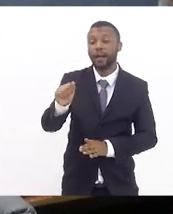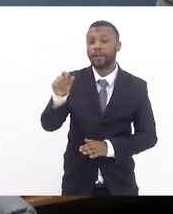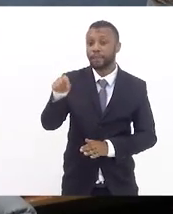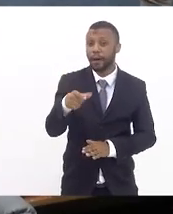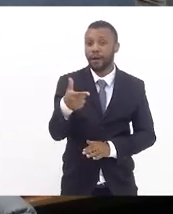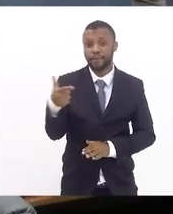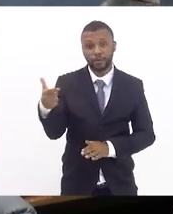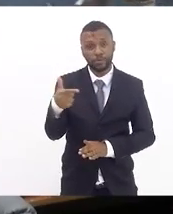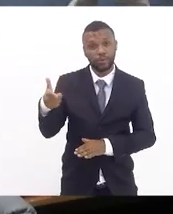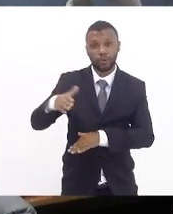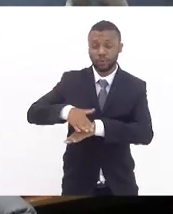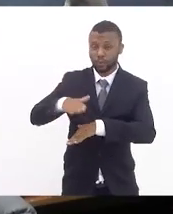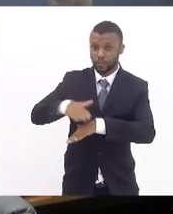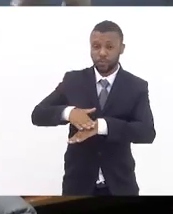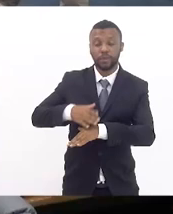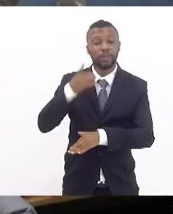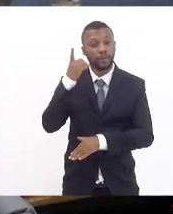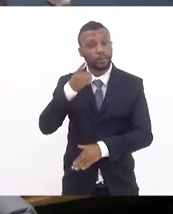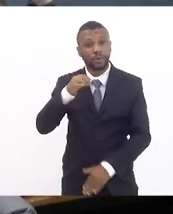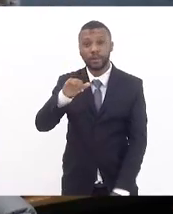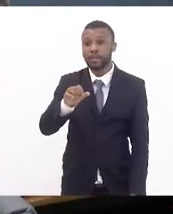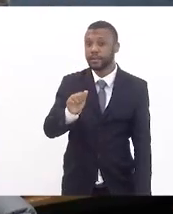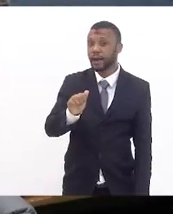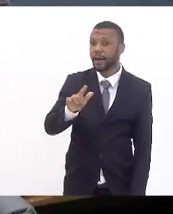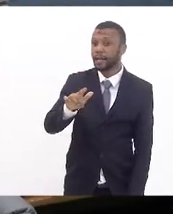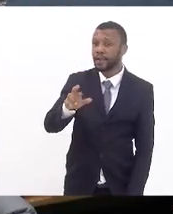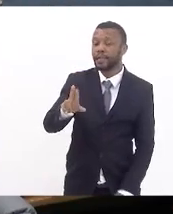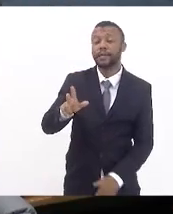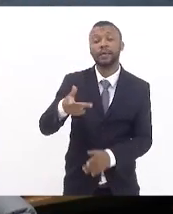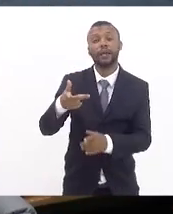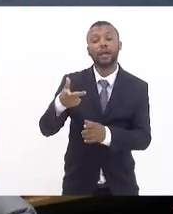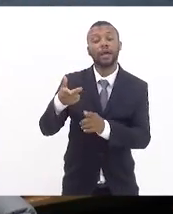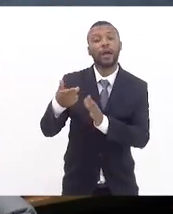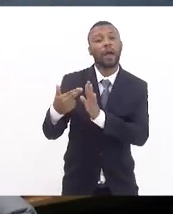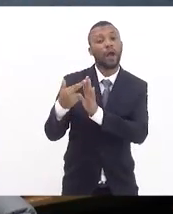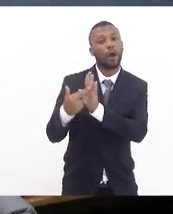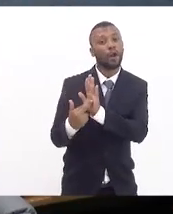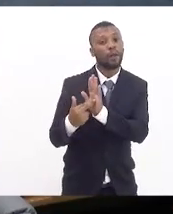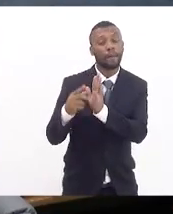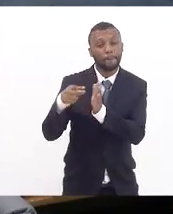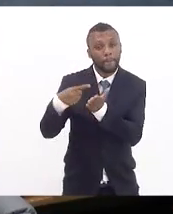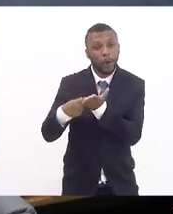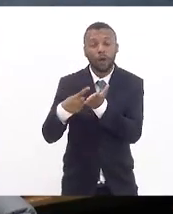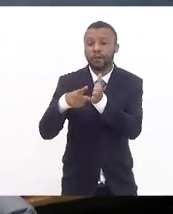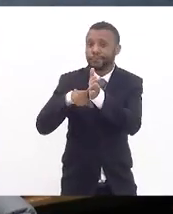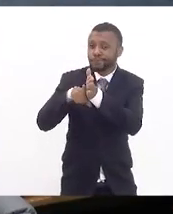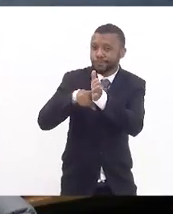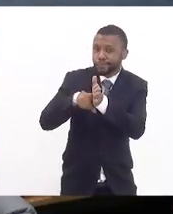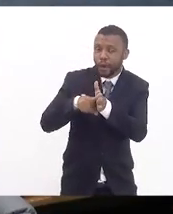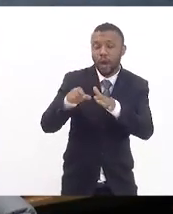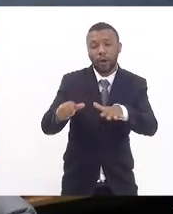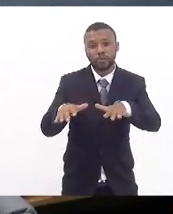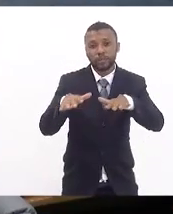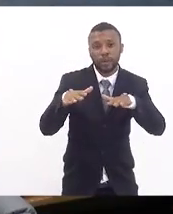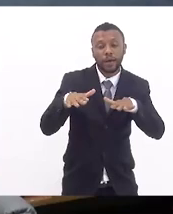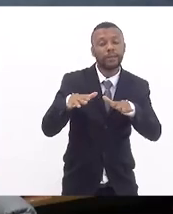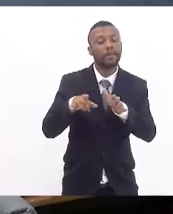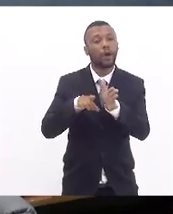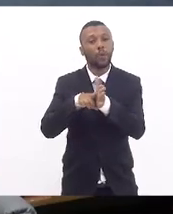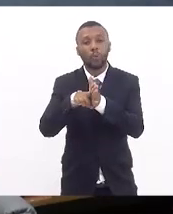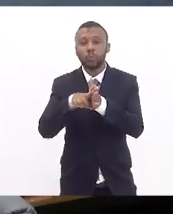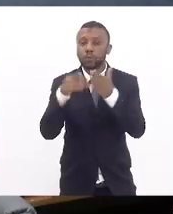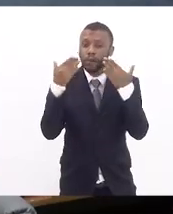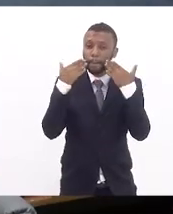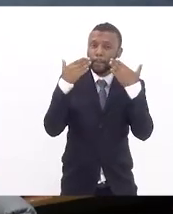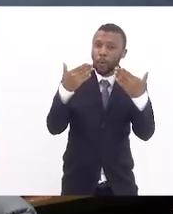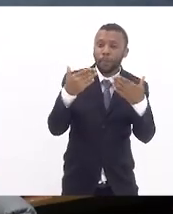autoria do deputado Jair Oliveira, que regulamenta a realização de audiências, consultas públicas pelas administrações públicas diretas e